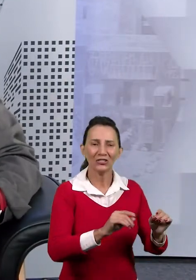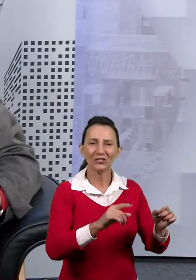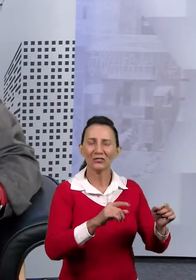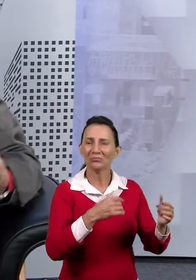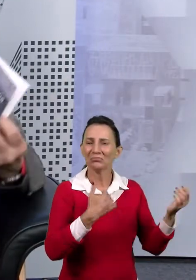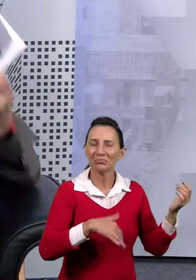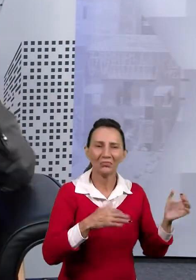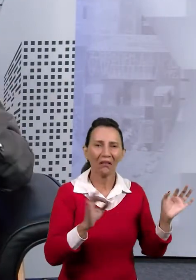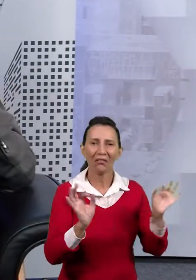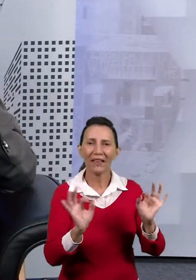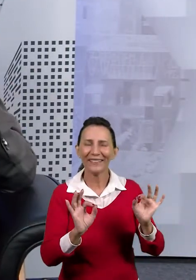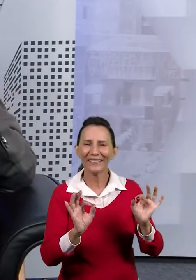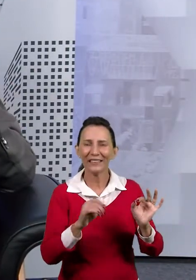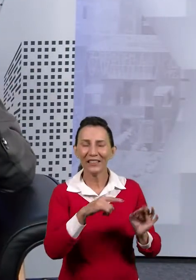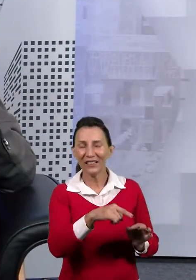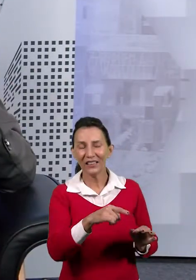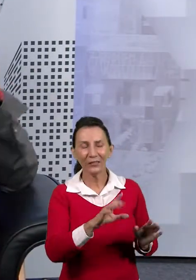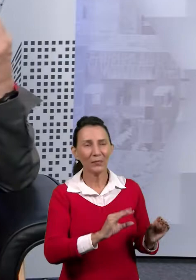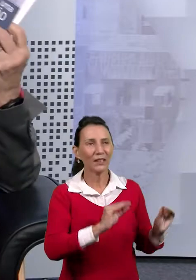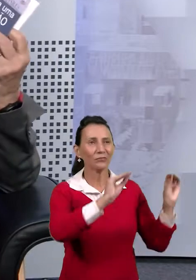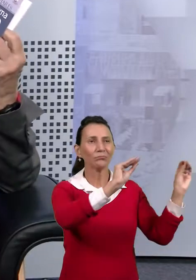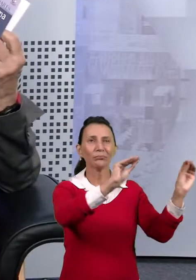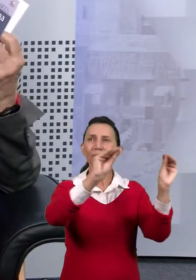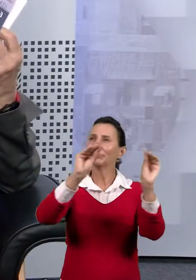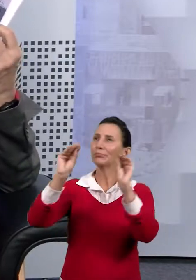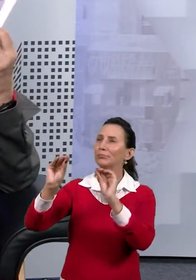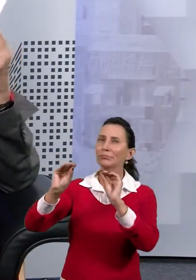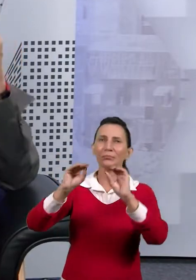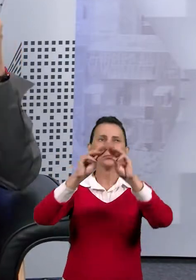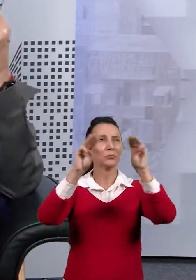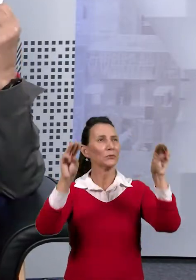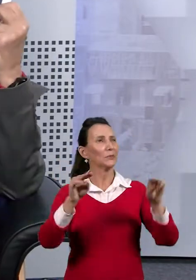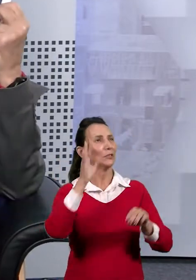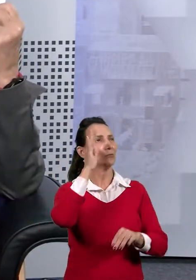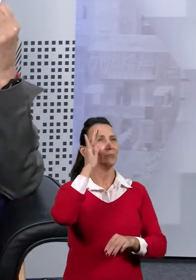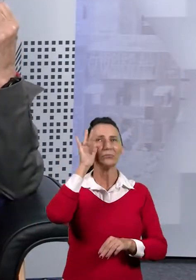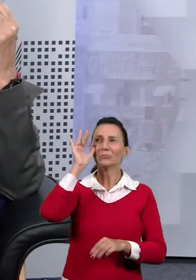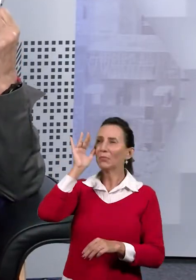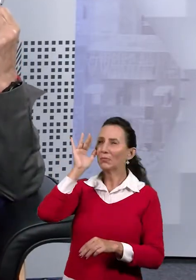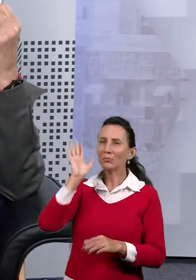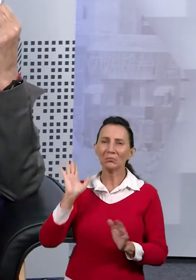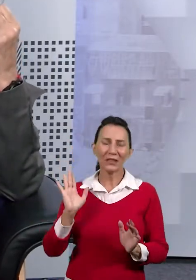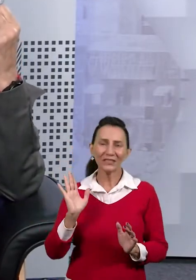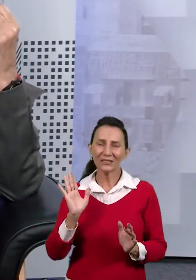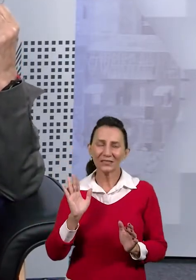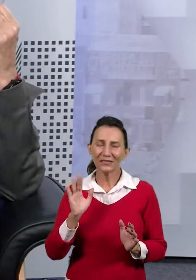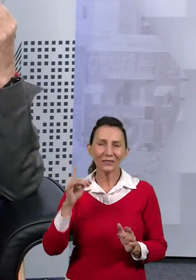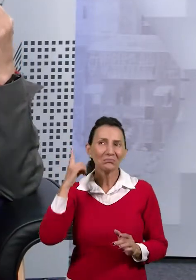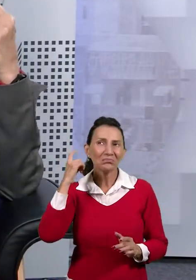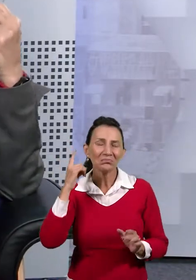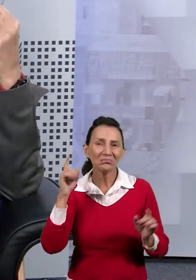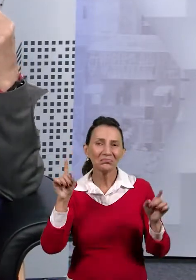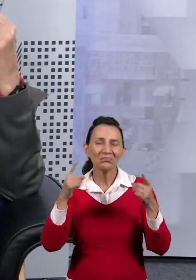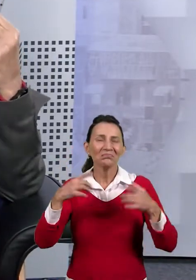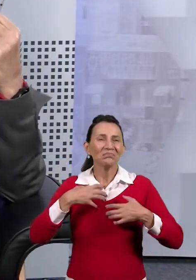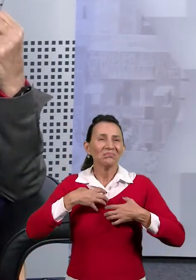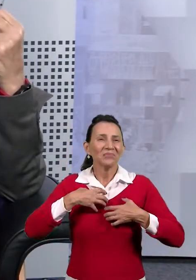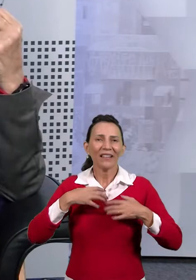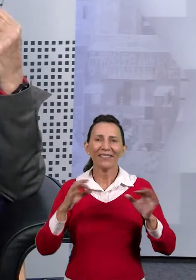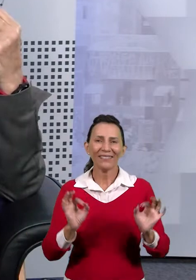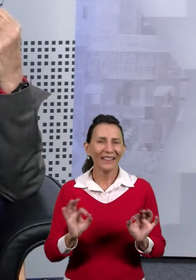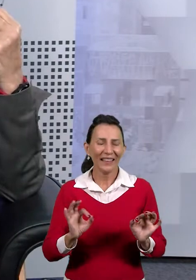museu, admirada, valorizada, porém não tocada, né? Não vai